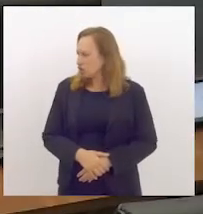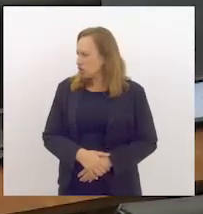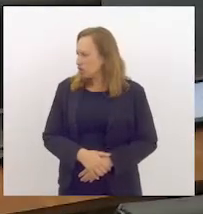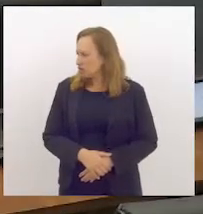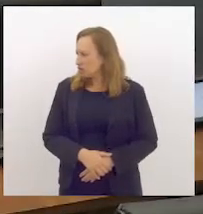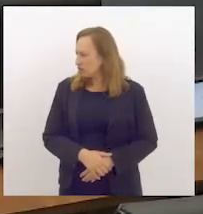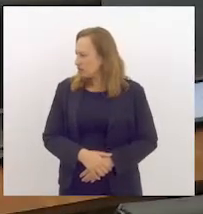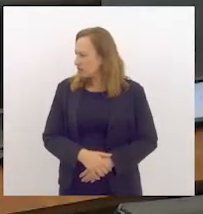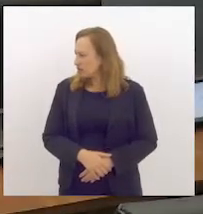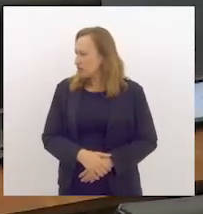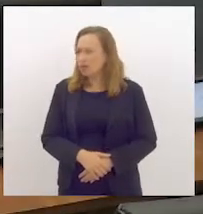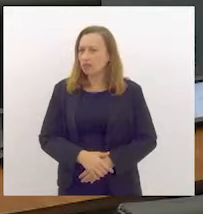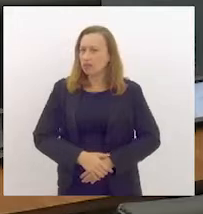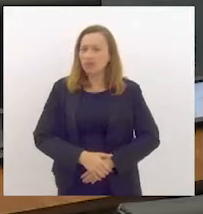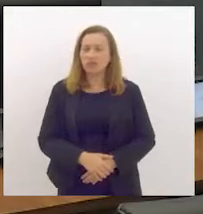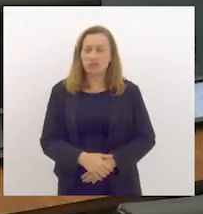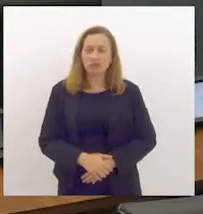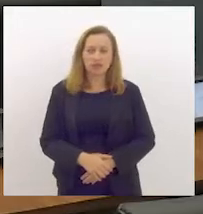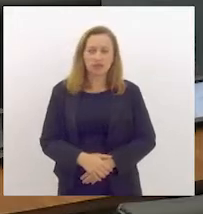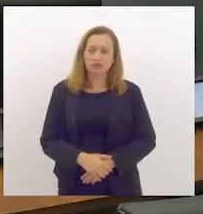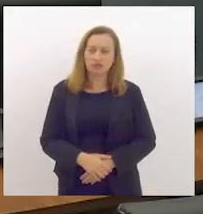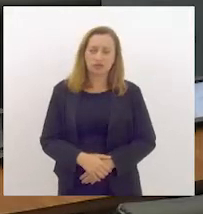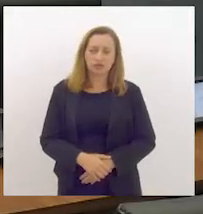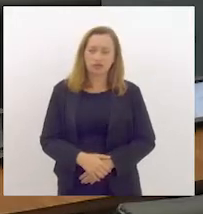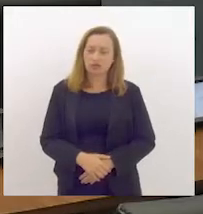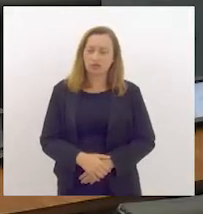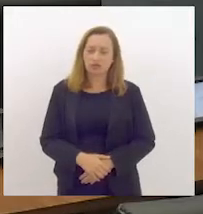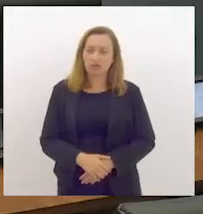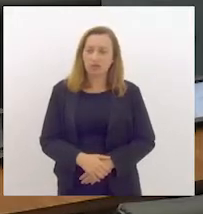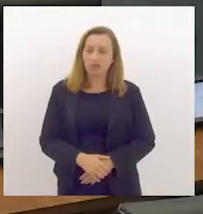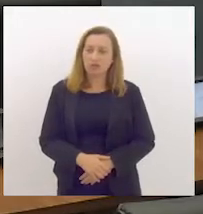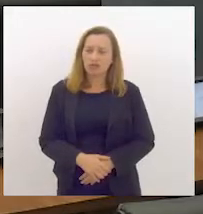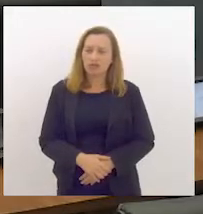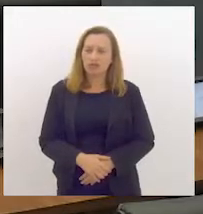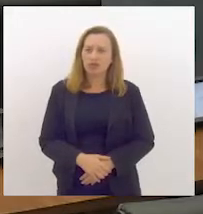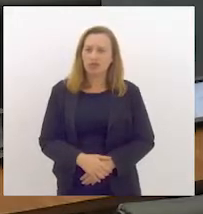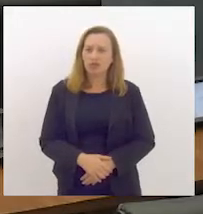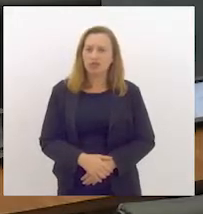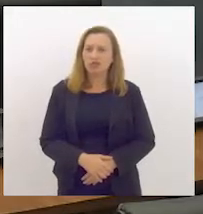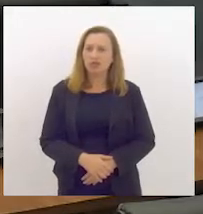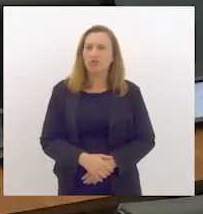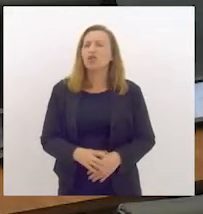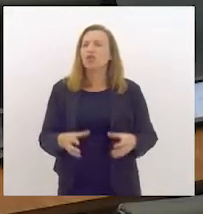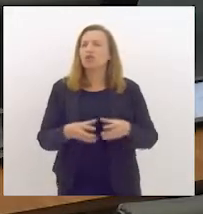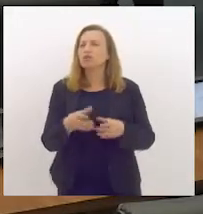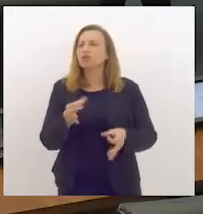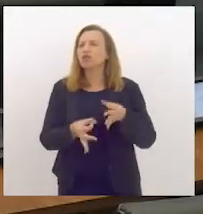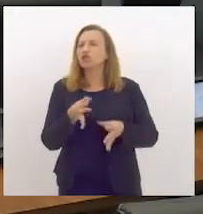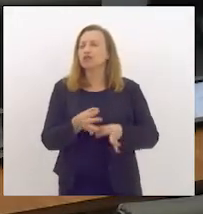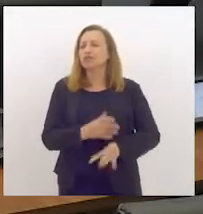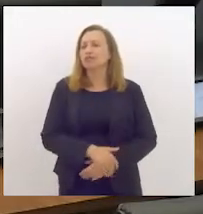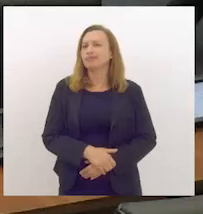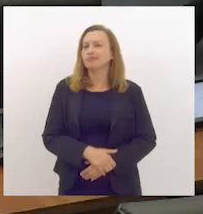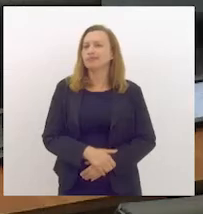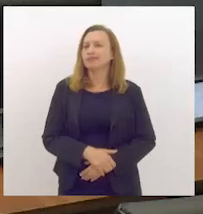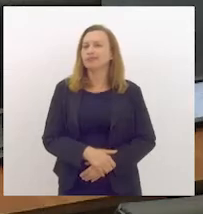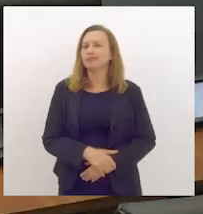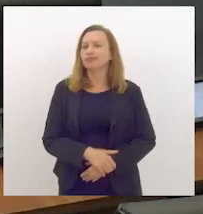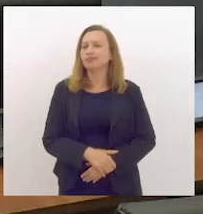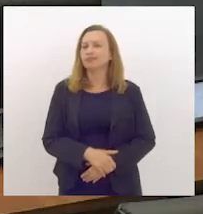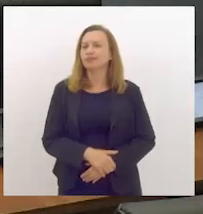Oi gente vai tia depois por favor a comissão de Gonçalves Dias